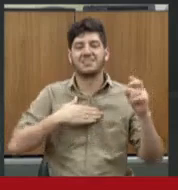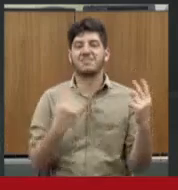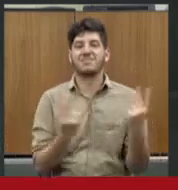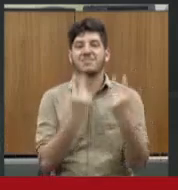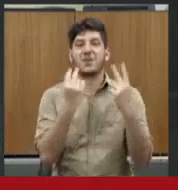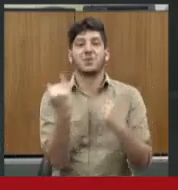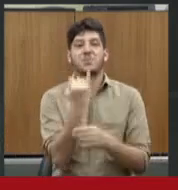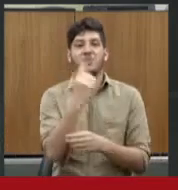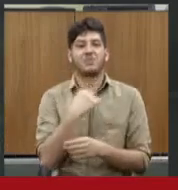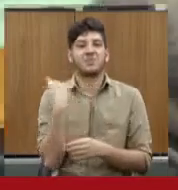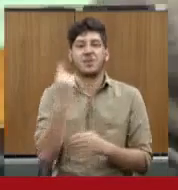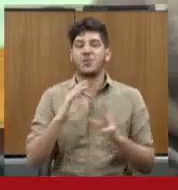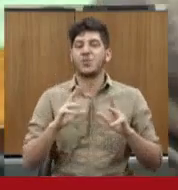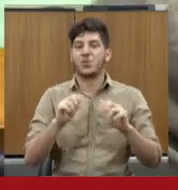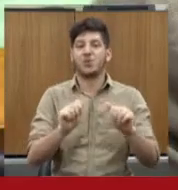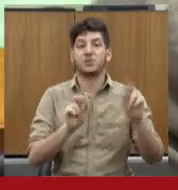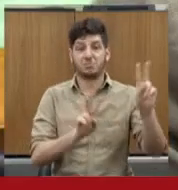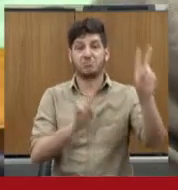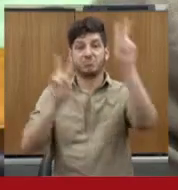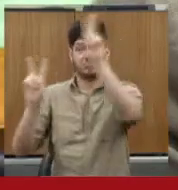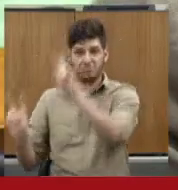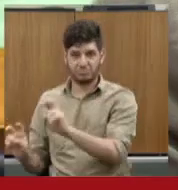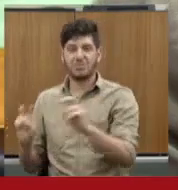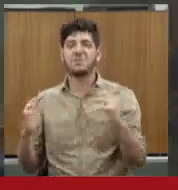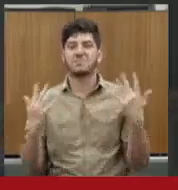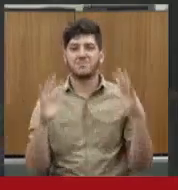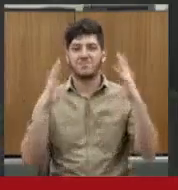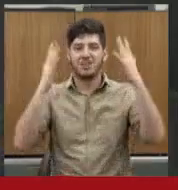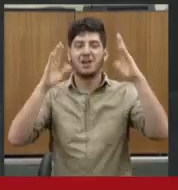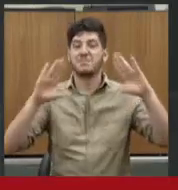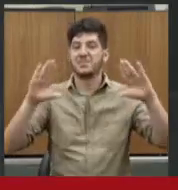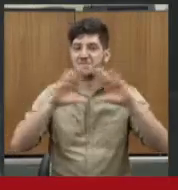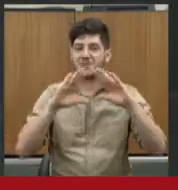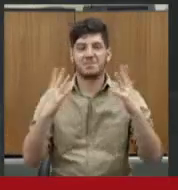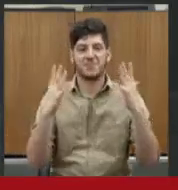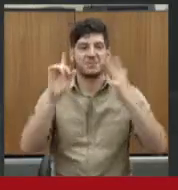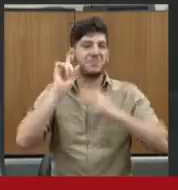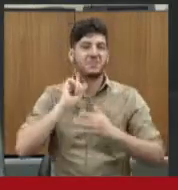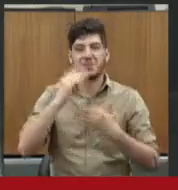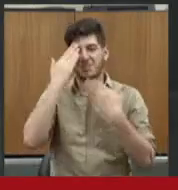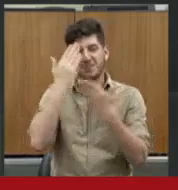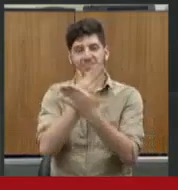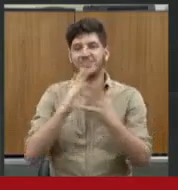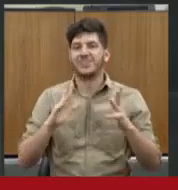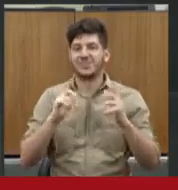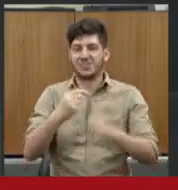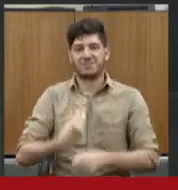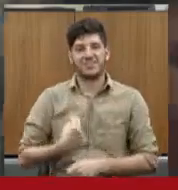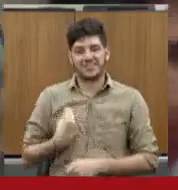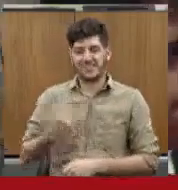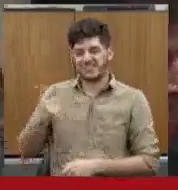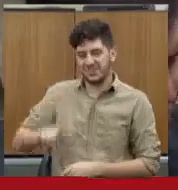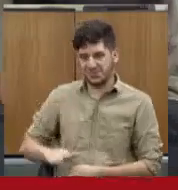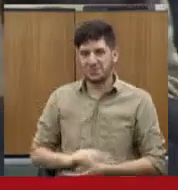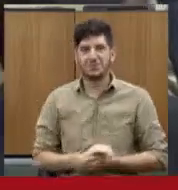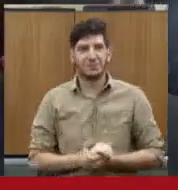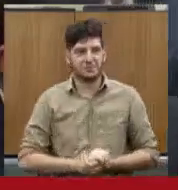nós. Fecho aspas. Viva o Parlamento, viva Minas Gerais. Obrigado a todos pela presença mais uma vez.